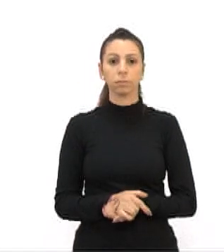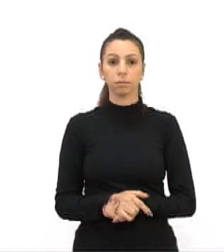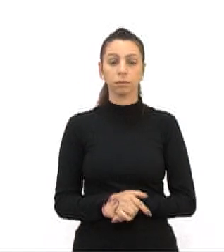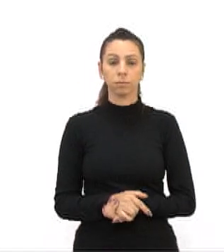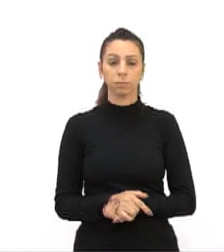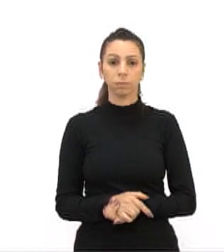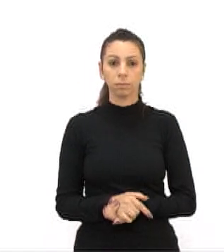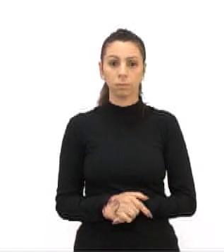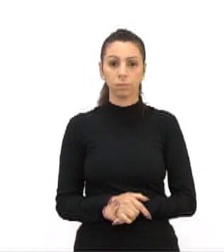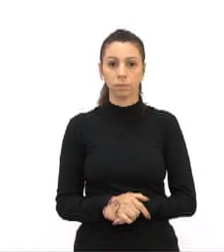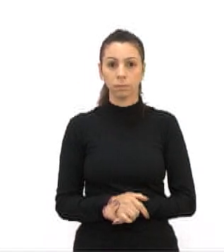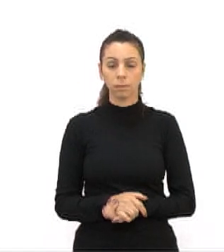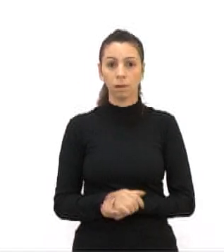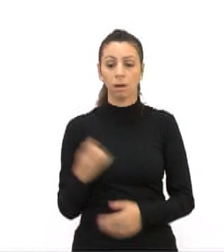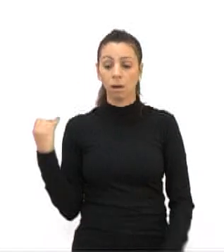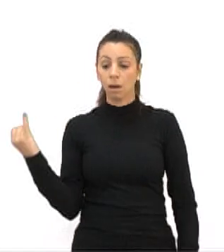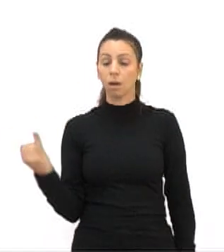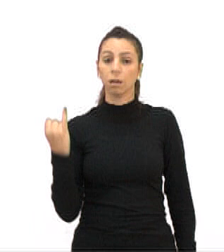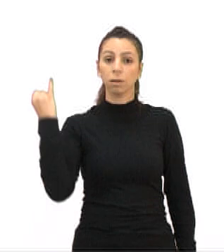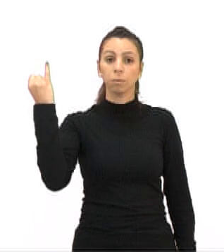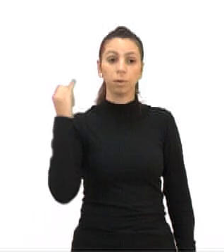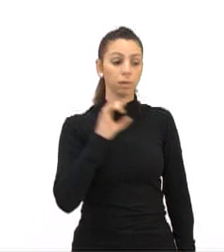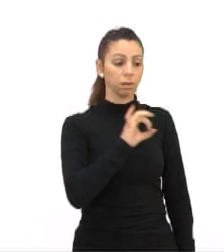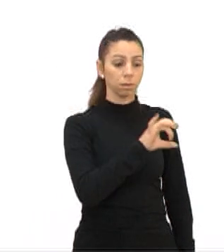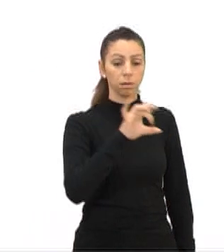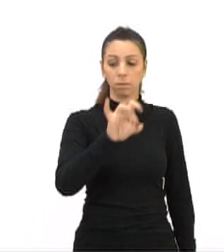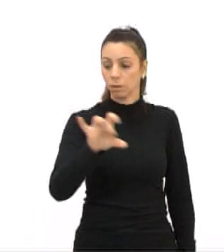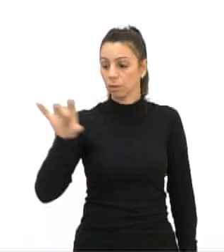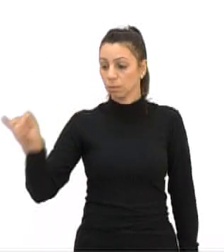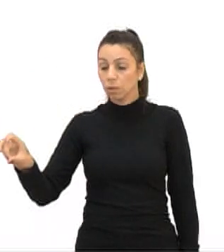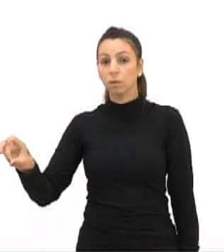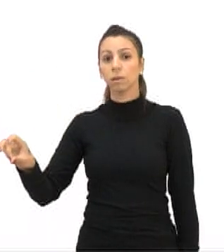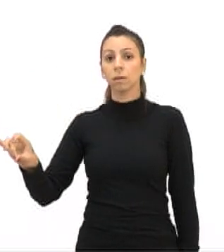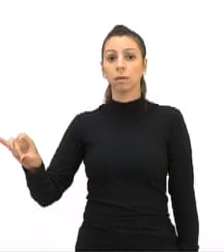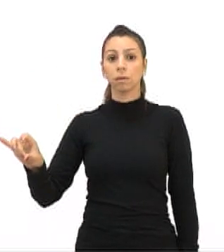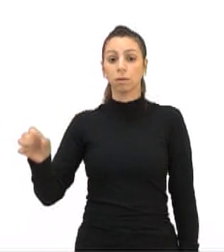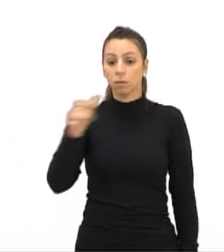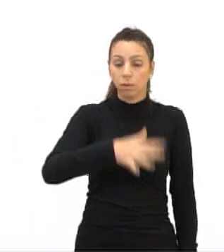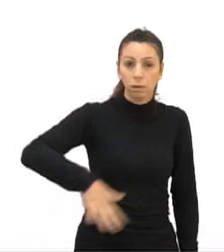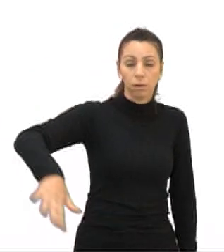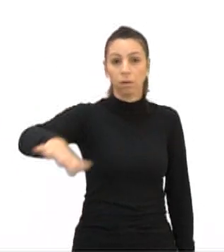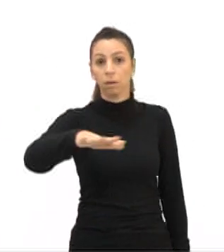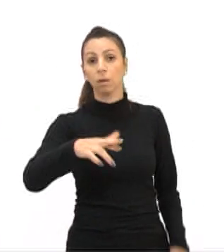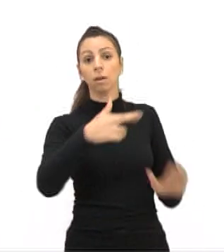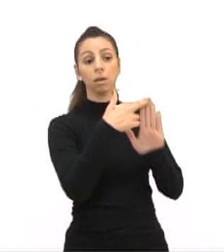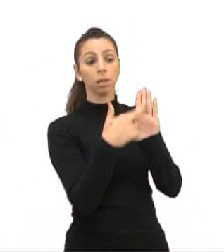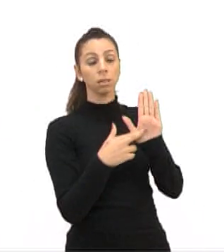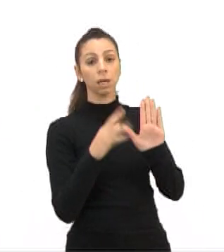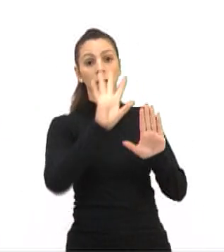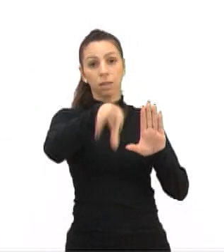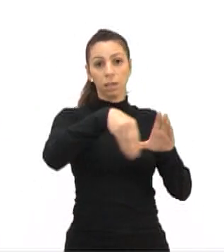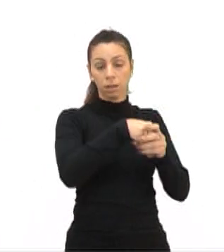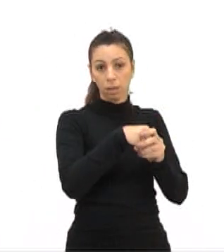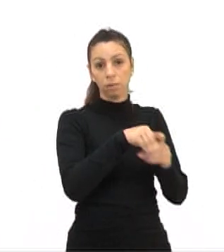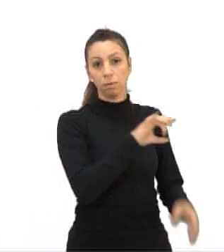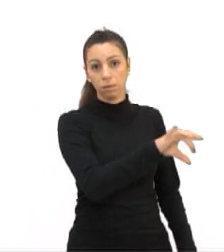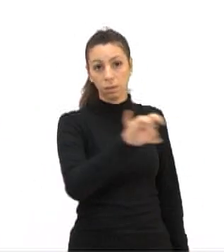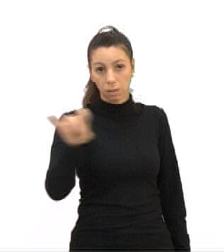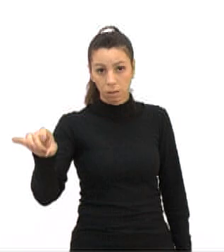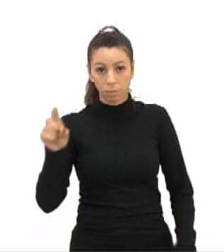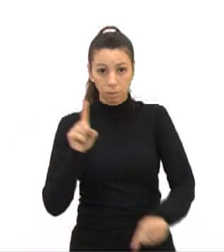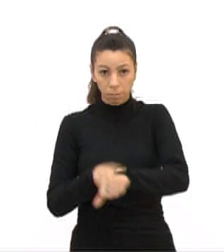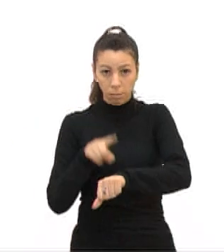sua importância para a sociedade e quais são as suas regras? Um tempinho para vocês fazerem